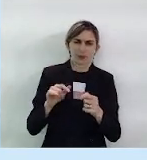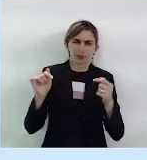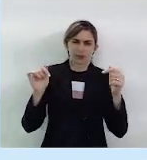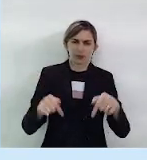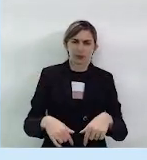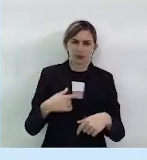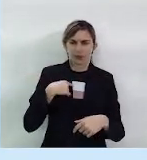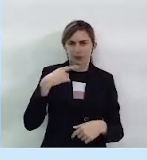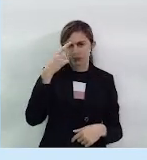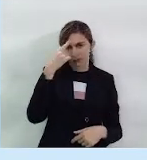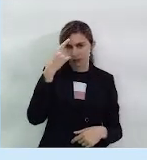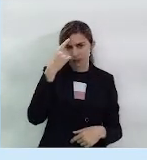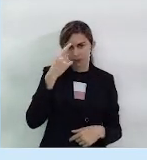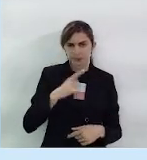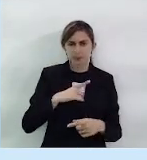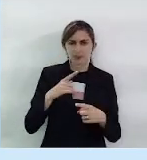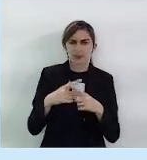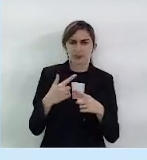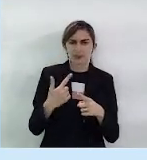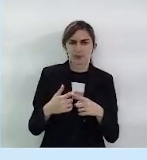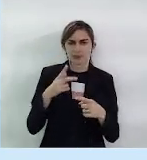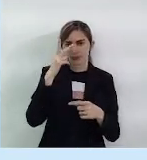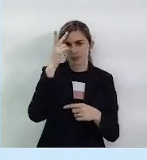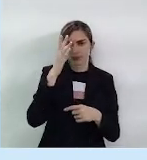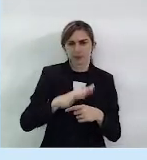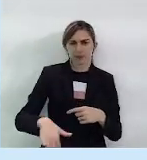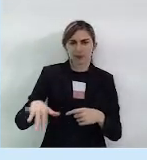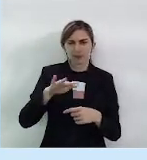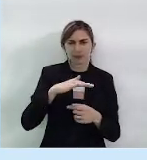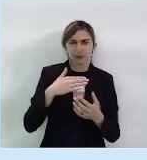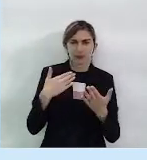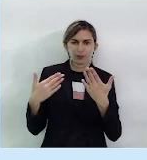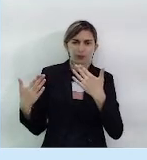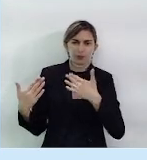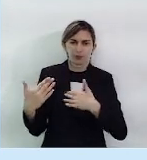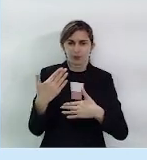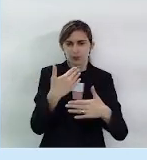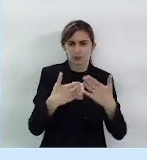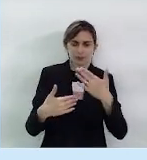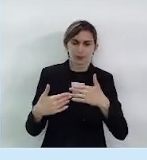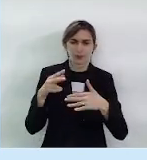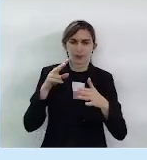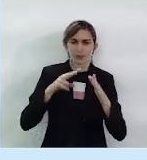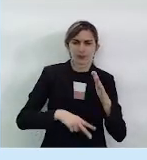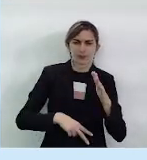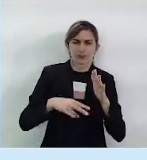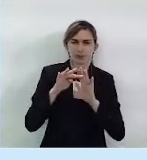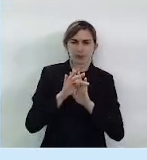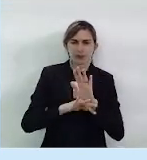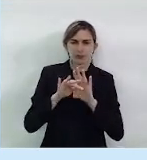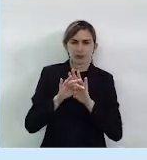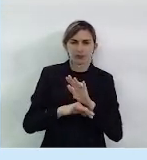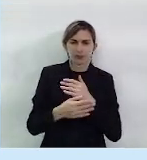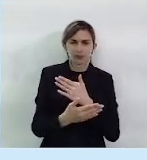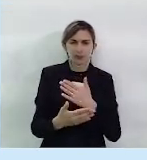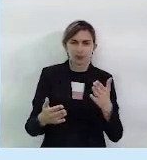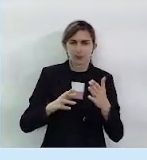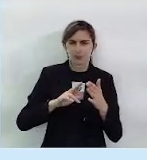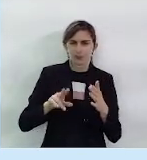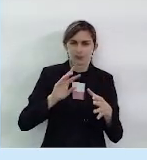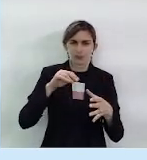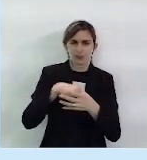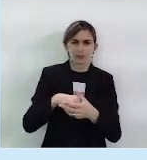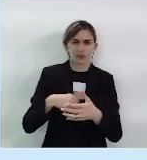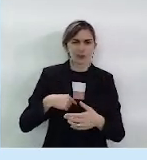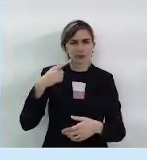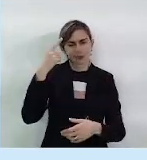está pensando. Porque as pessoas com quem conversamos ou quem lê os nossos textos, elas não estão dentro da